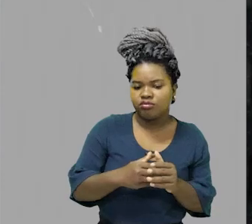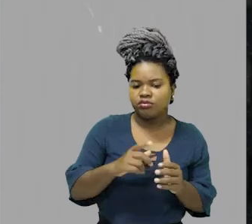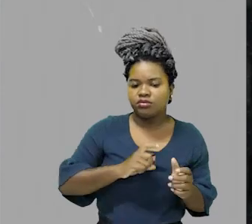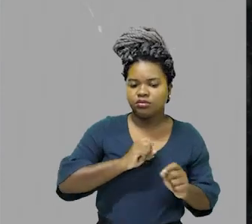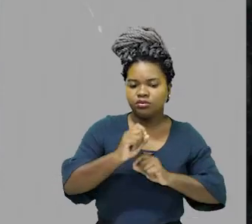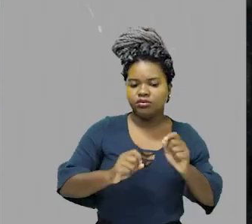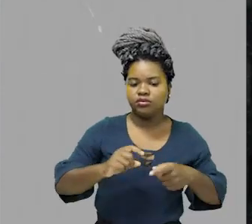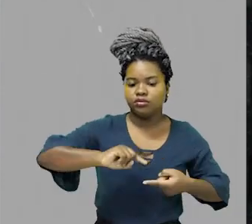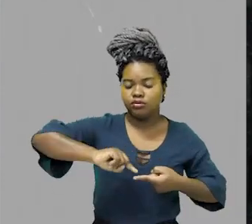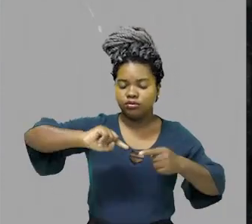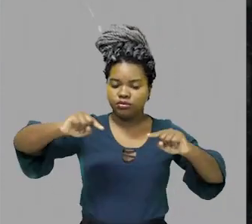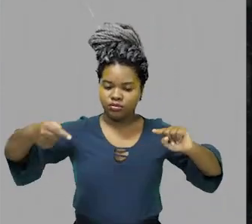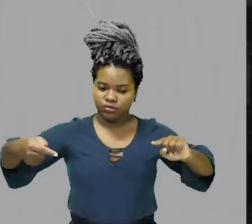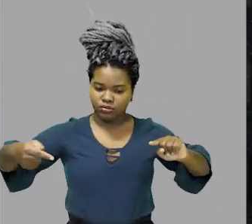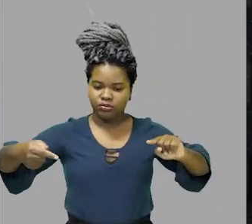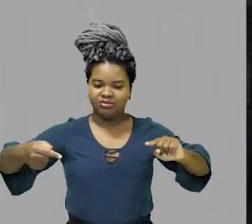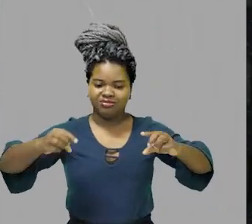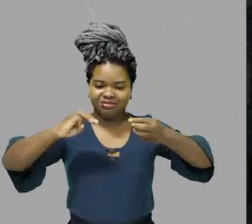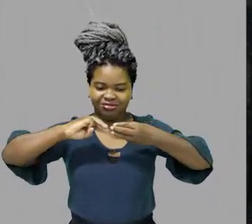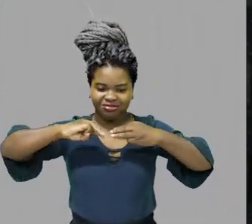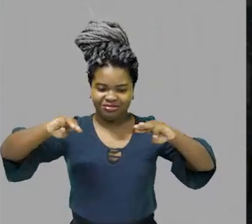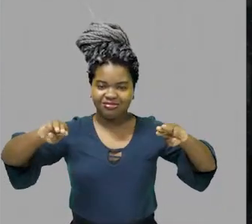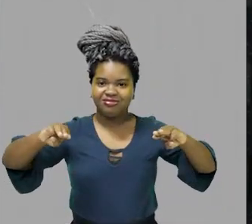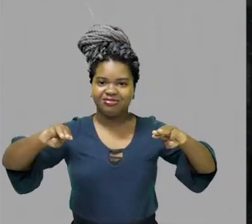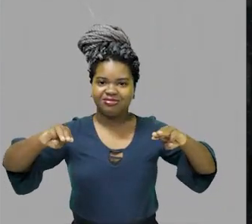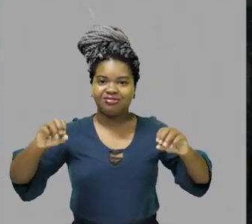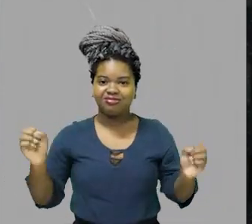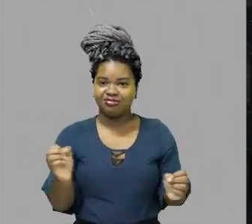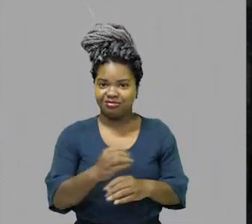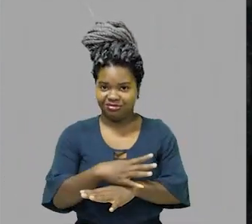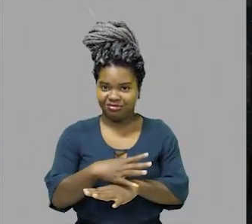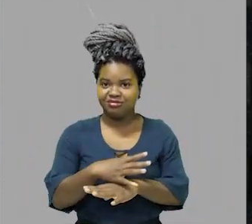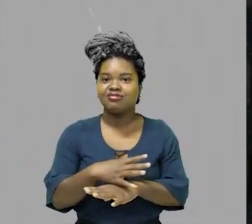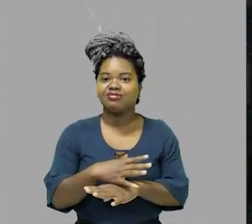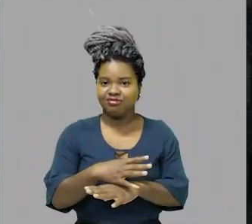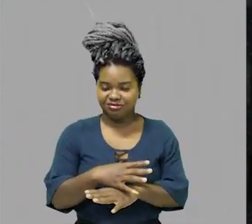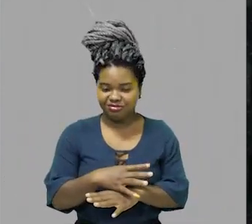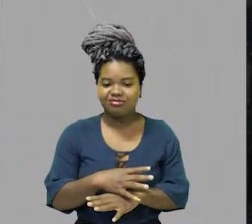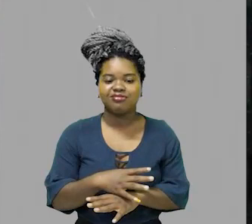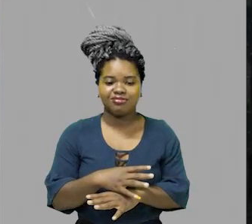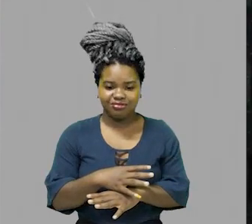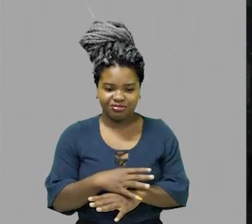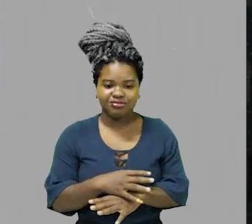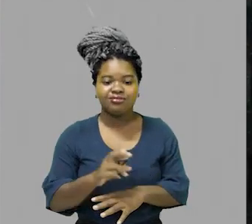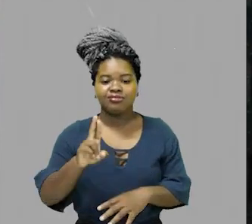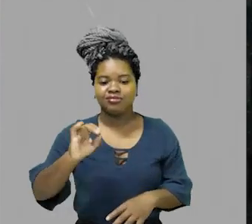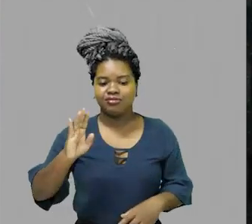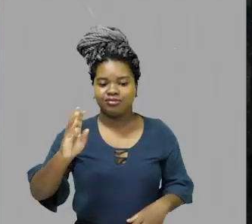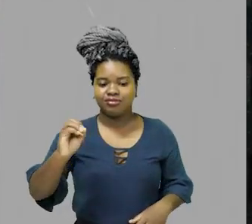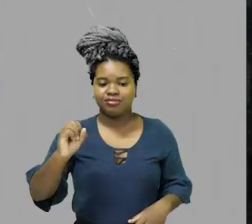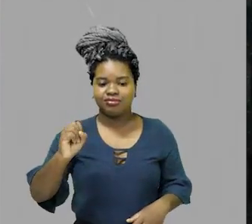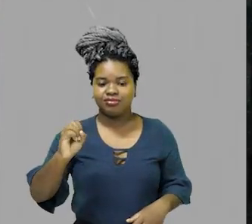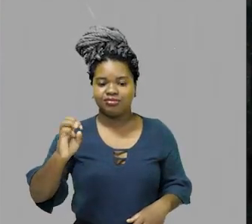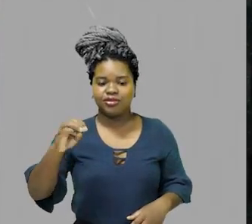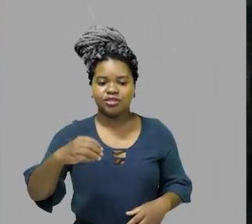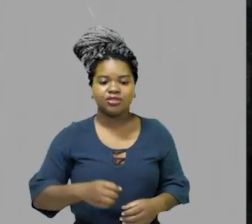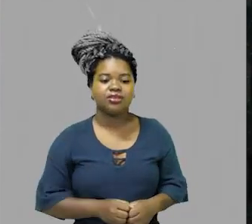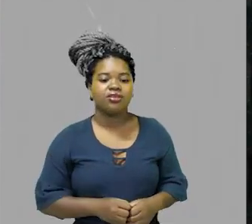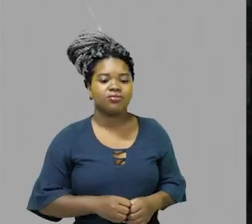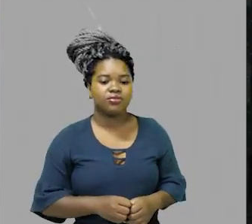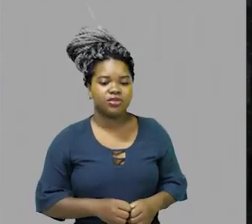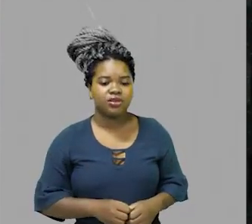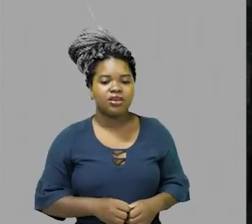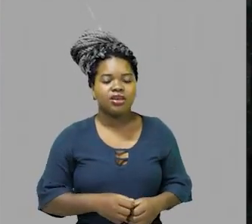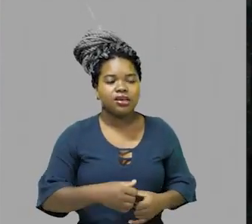molécula de RNA mensageiro vai estar pronta para ser lida pelo ribossomo. E aí